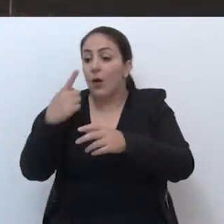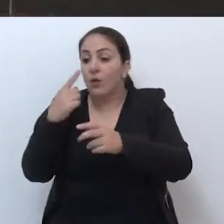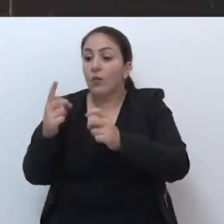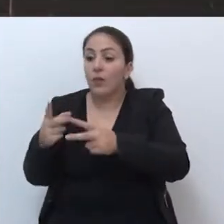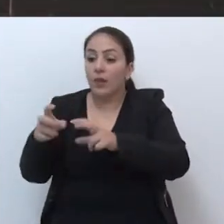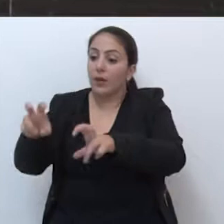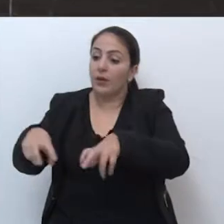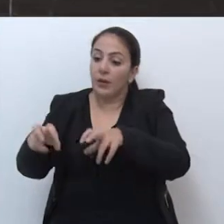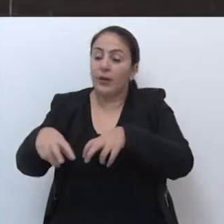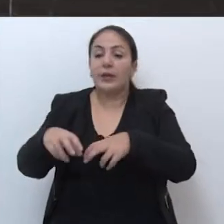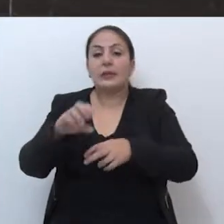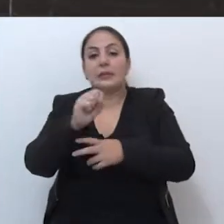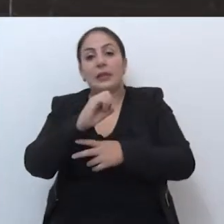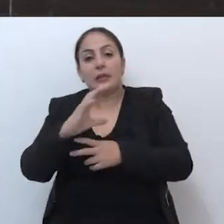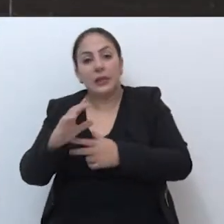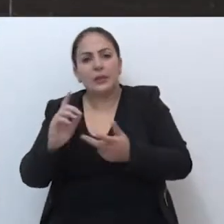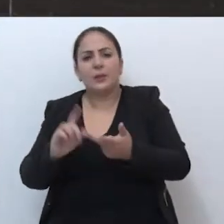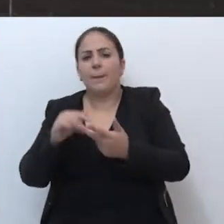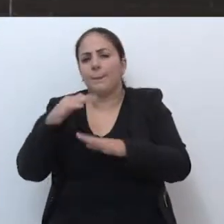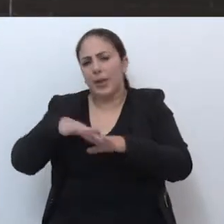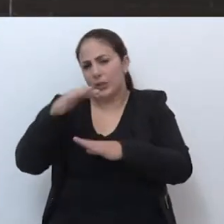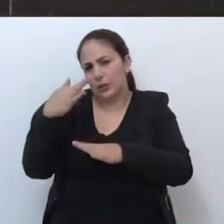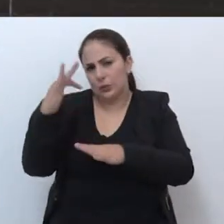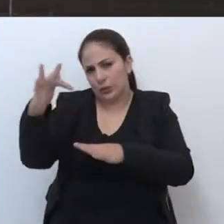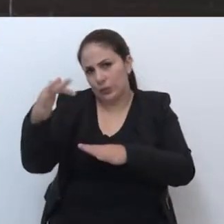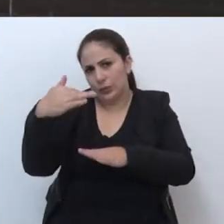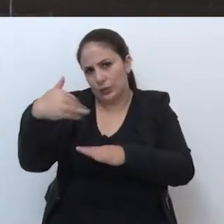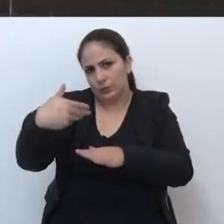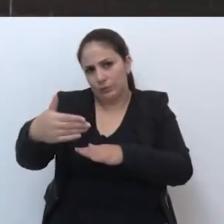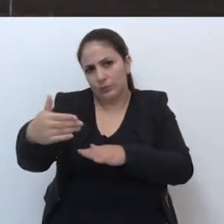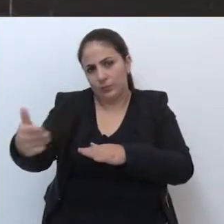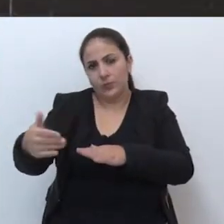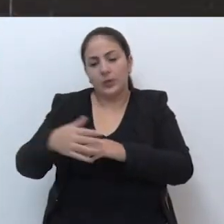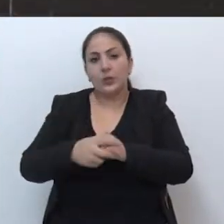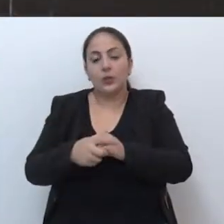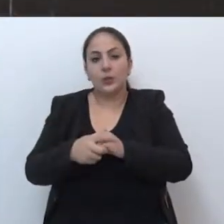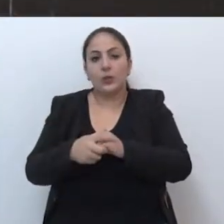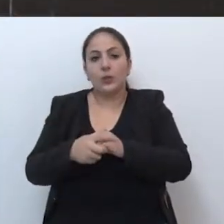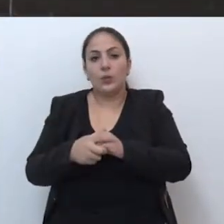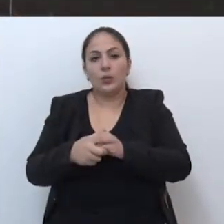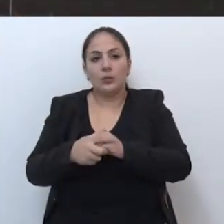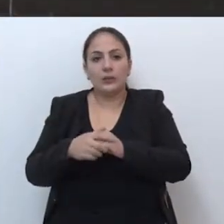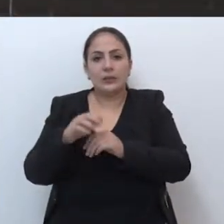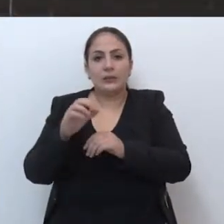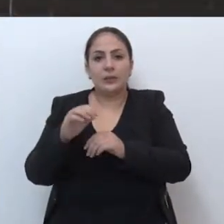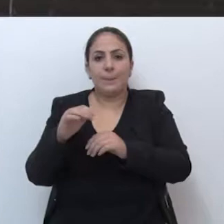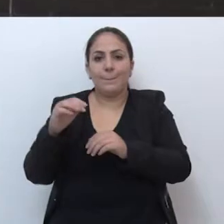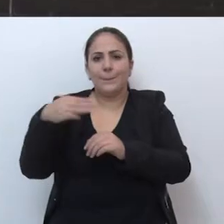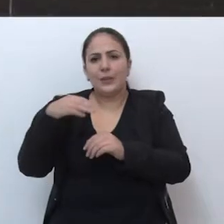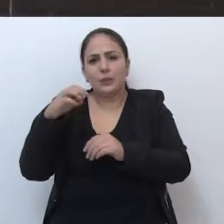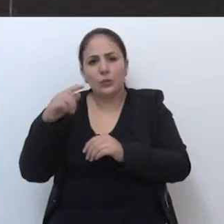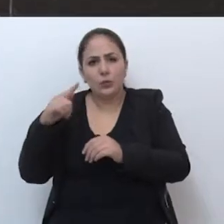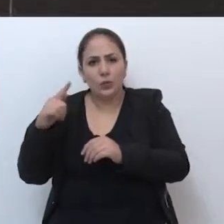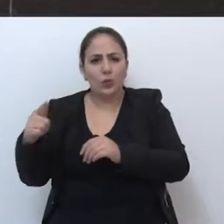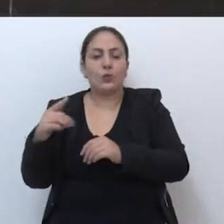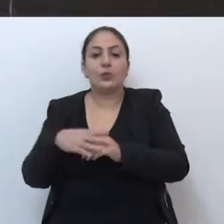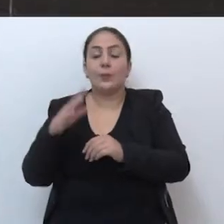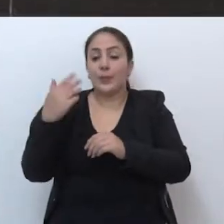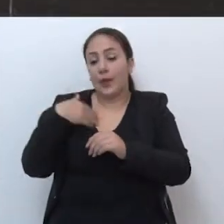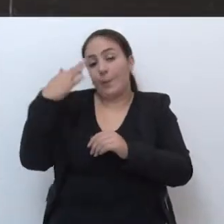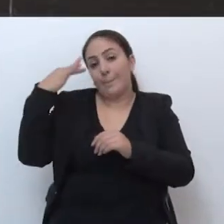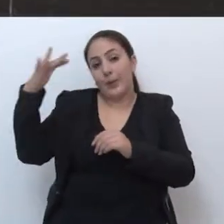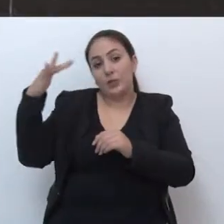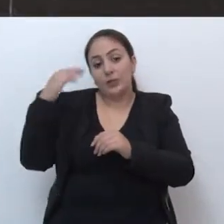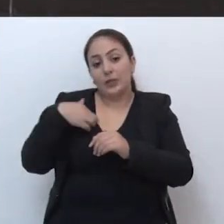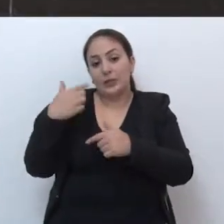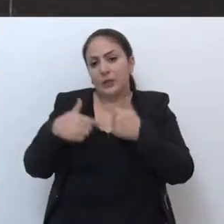o oeste de Santa Catarina, mais à frente o oeste do Paraná, o centro-oeste do Mato Grosso. Então eu